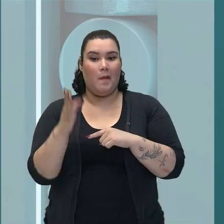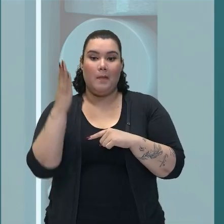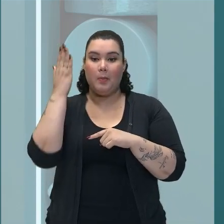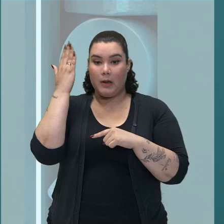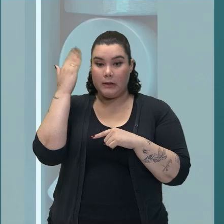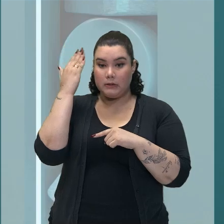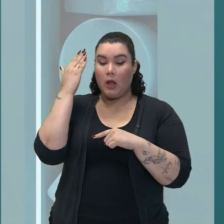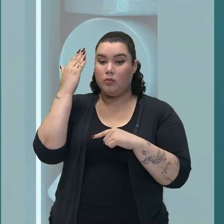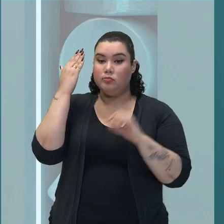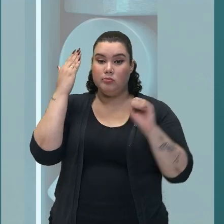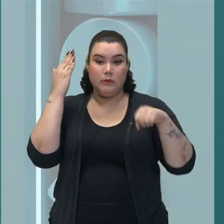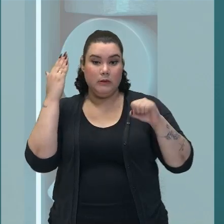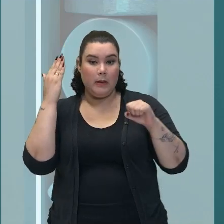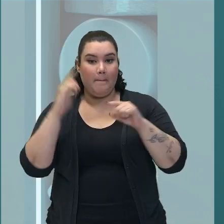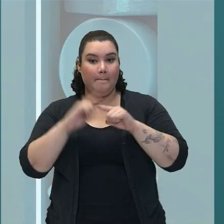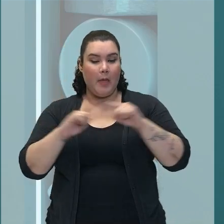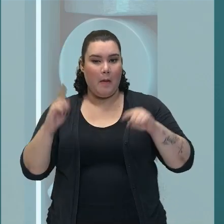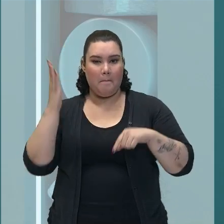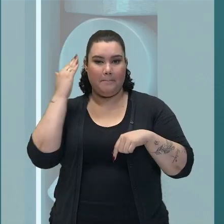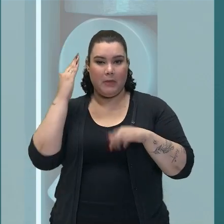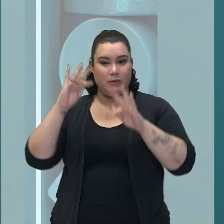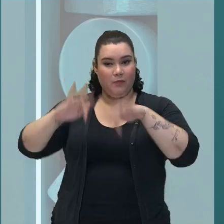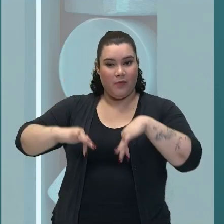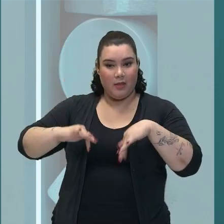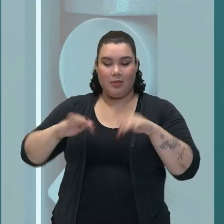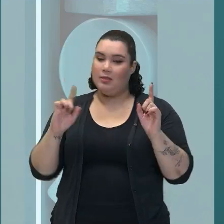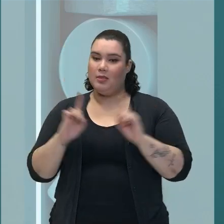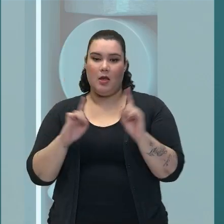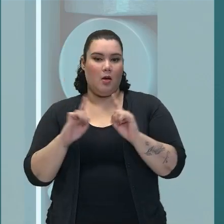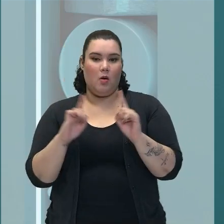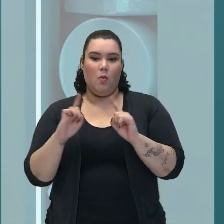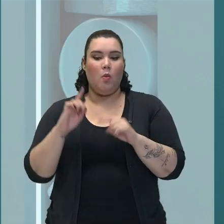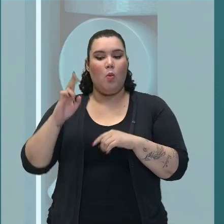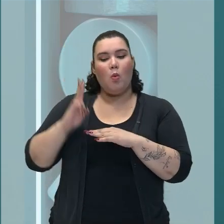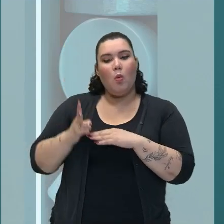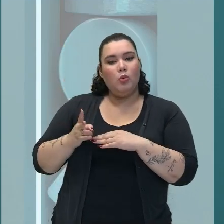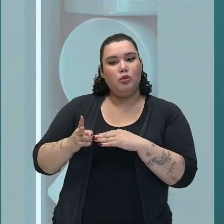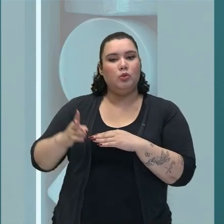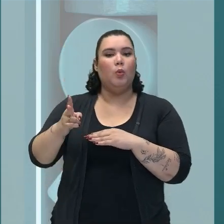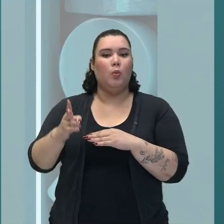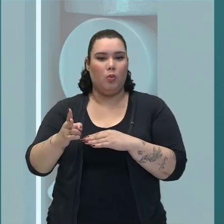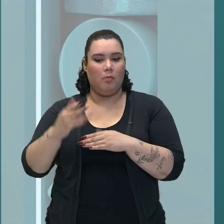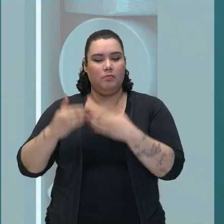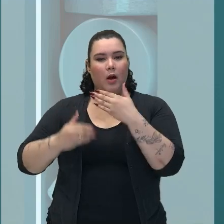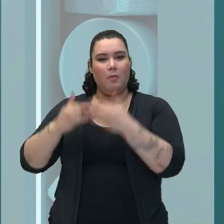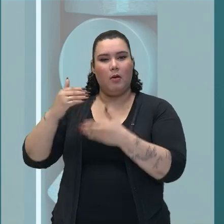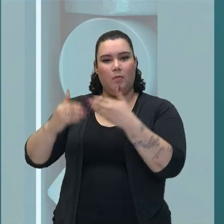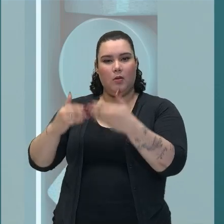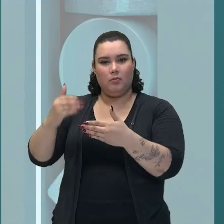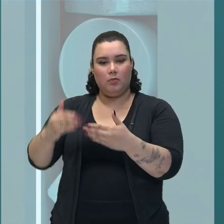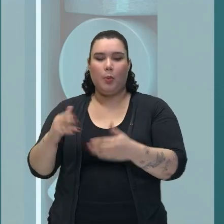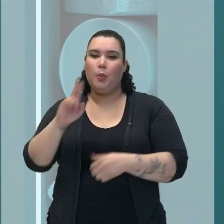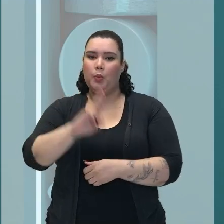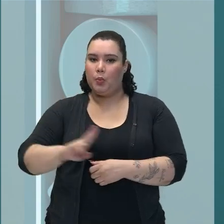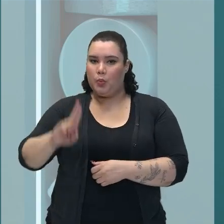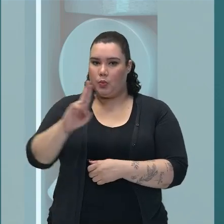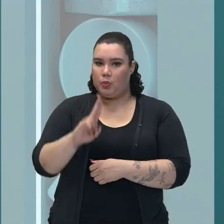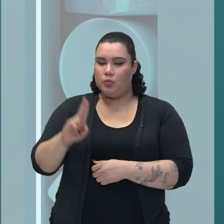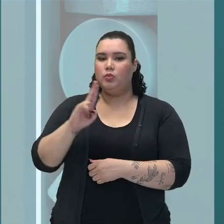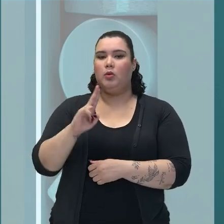passado? É, mas não é um passado acabado. Nos dá a ideia da continuidade e é muito utilizado para